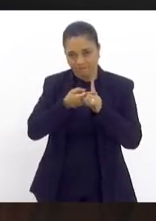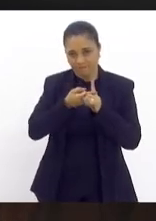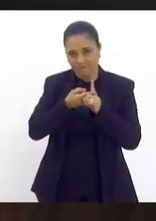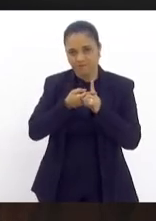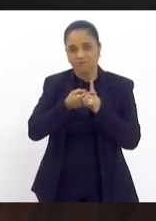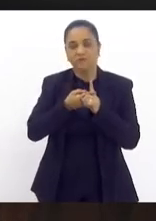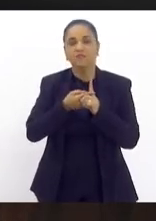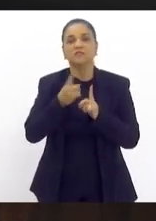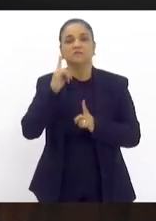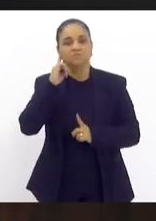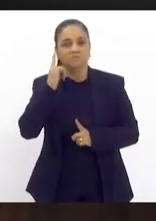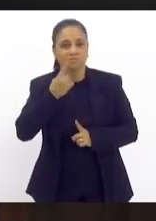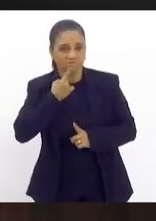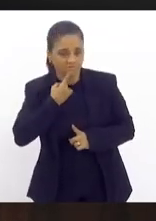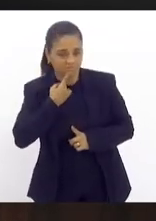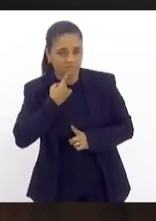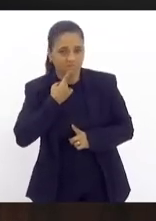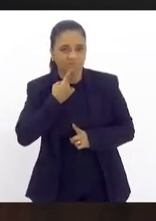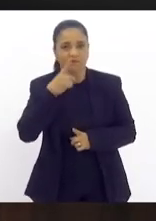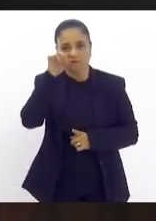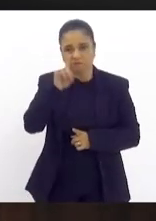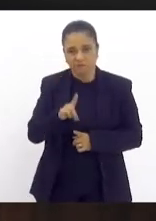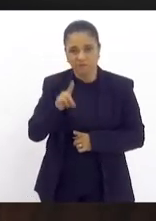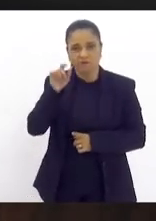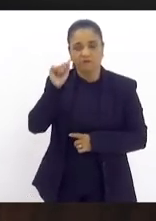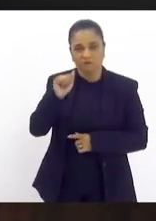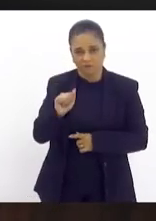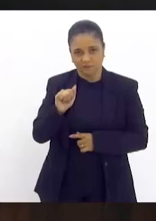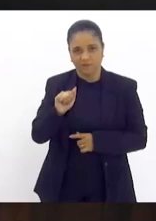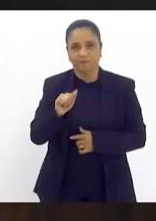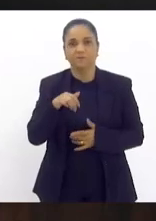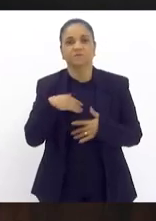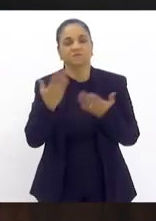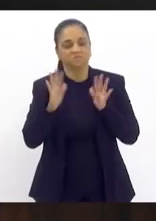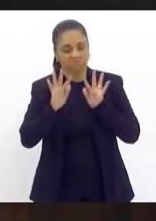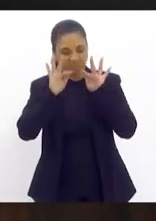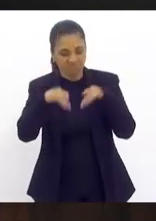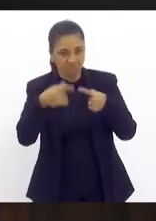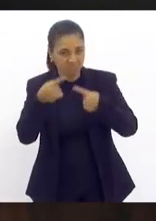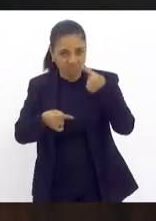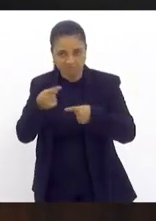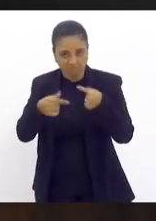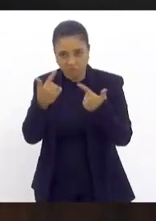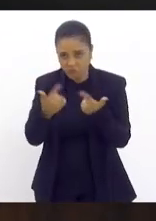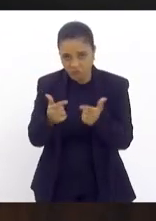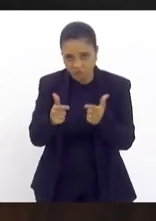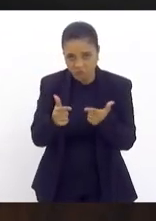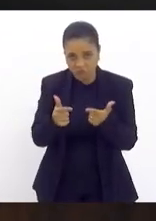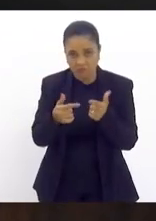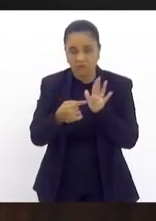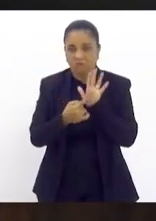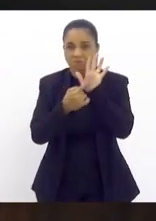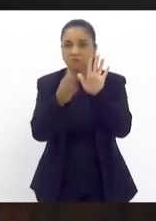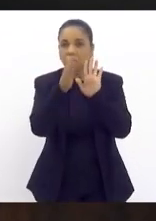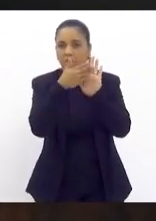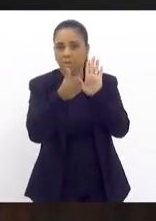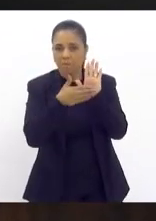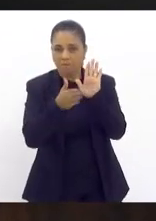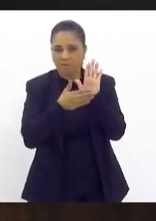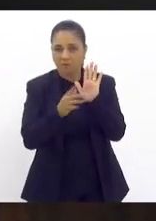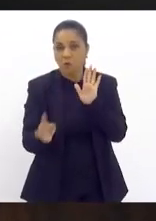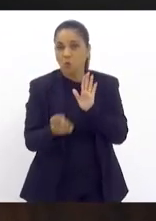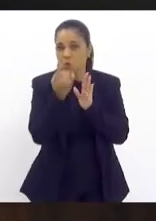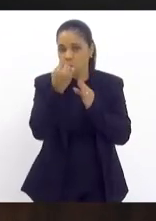deficiência auditiva. Em discussão, não havendo quem queira discutir, encerrada a discussão, a presente proposta recebeu